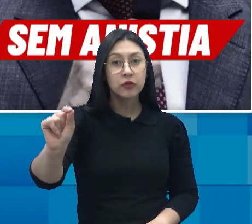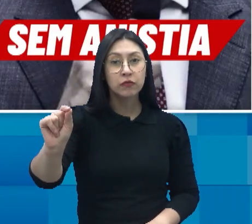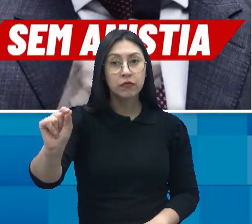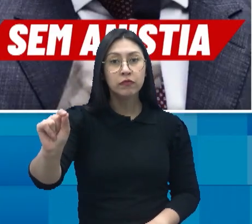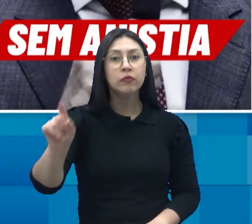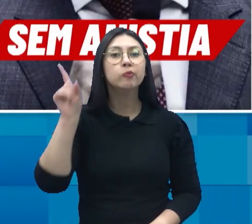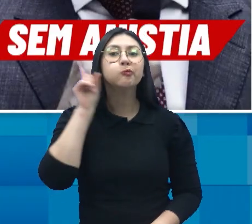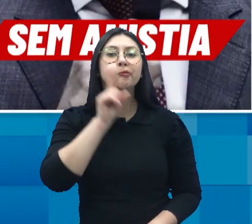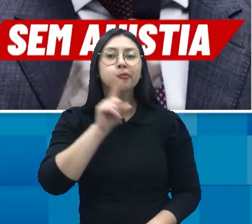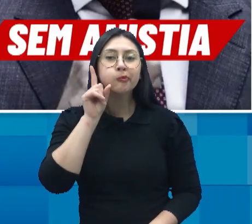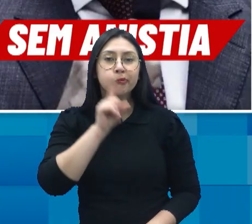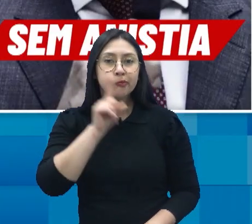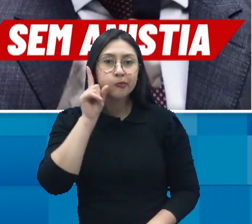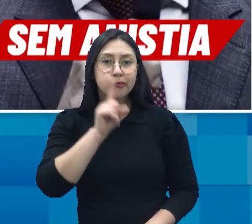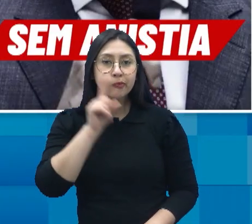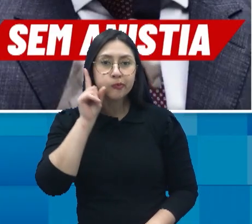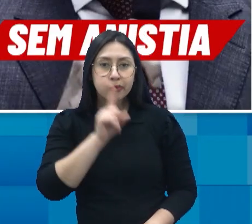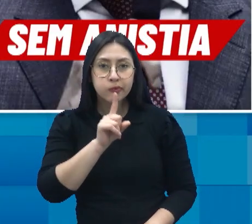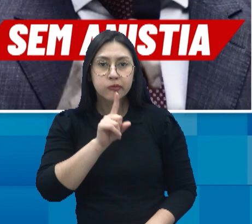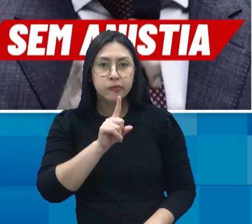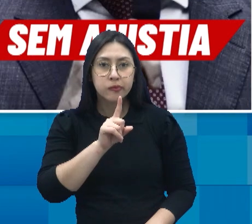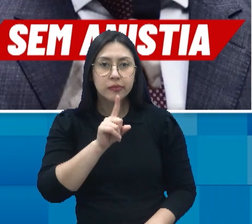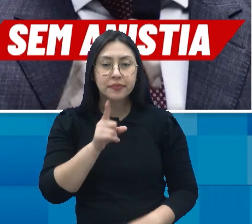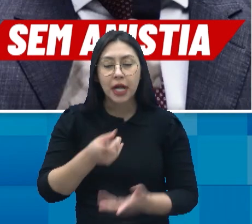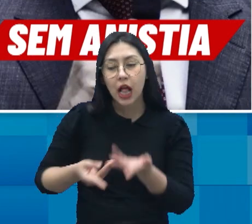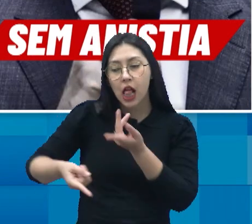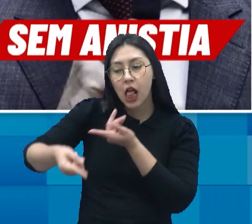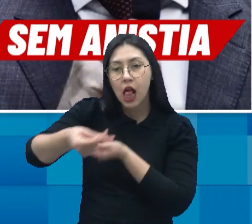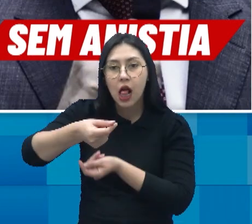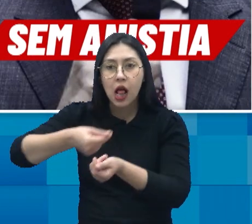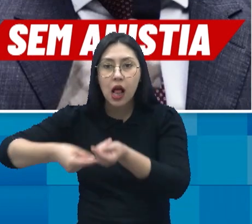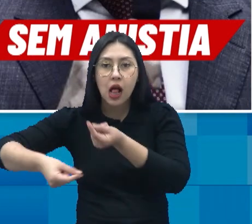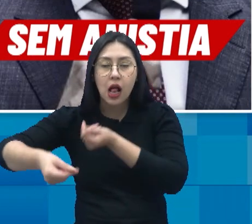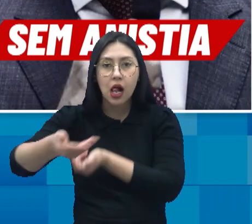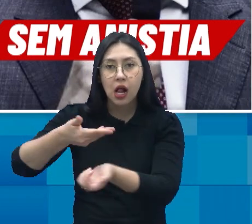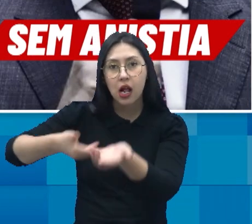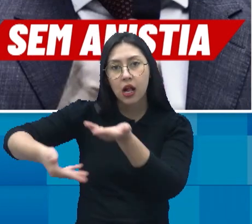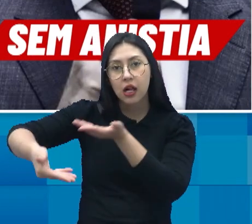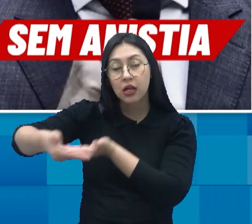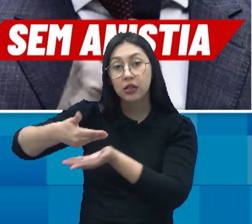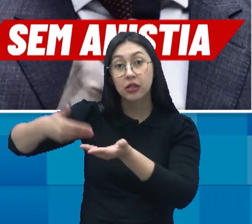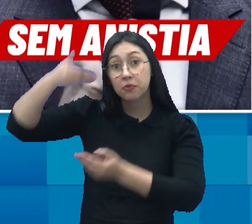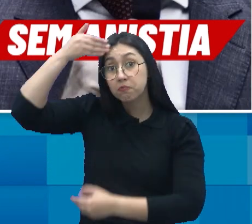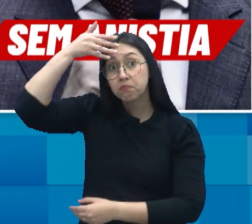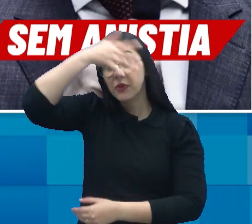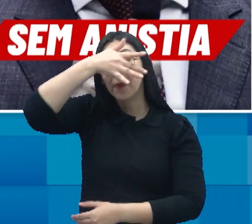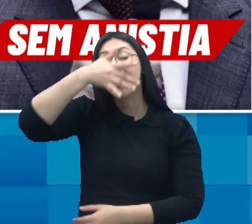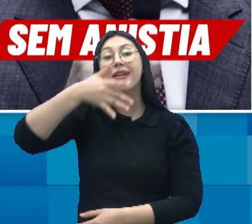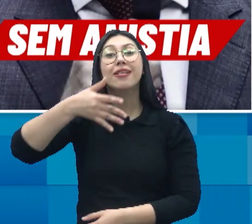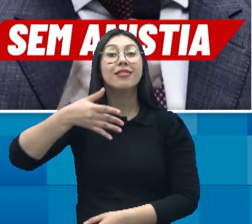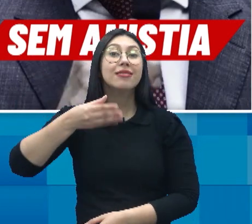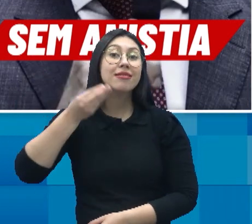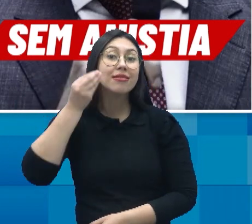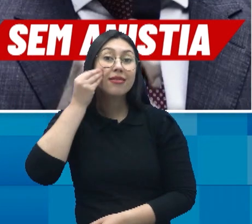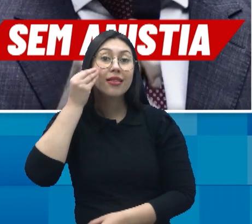os Estados Unidos para articular com Trump medidas para prejudicar o Brasil inteiro